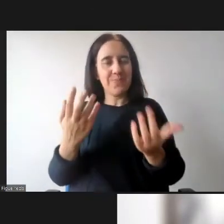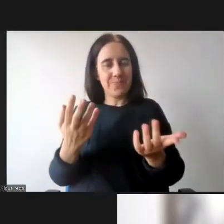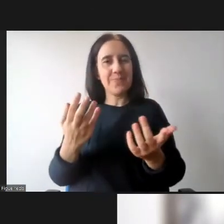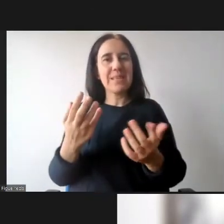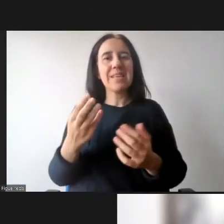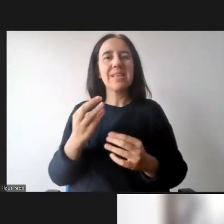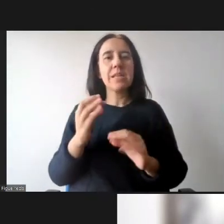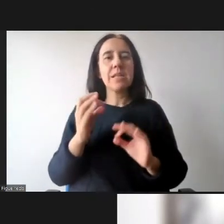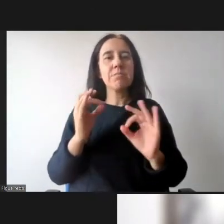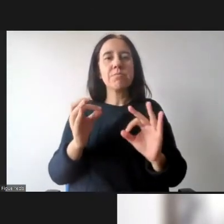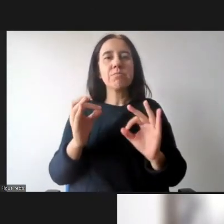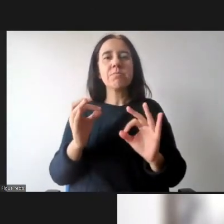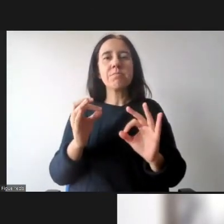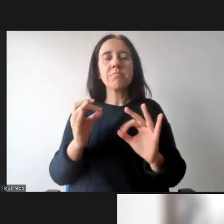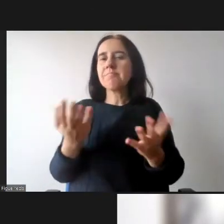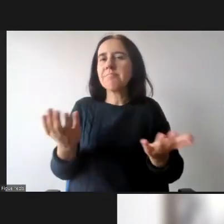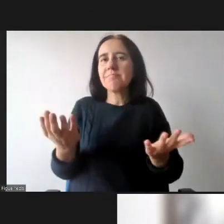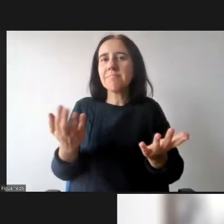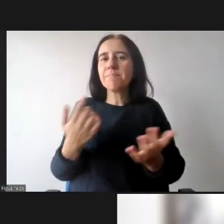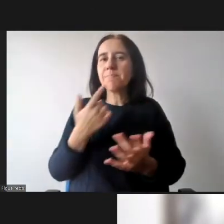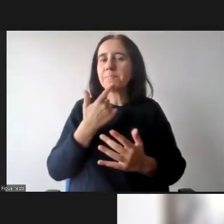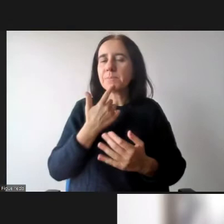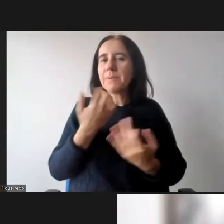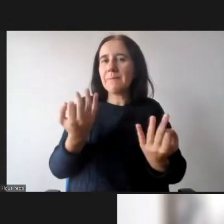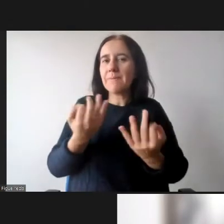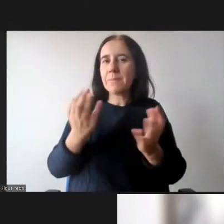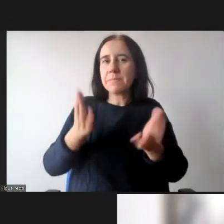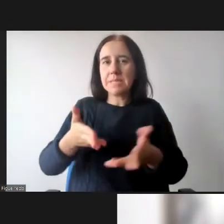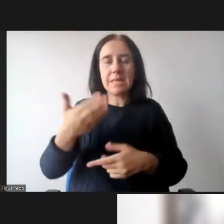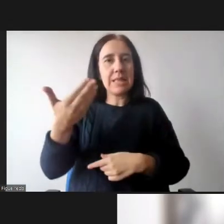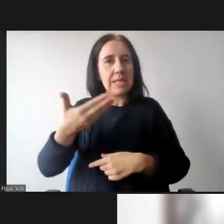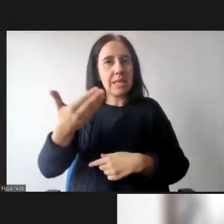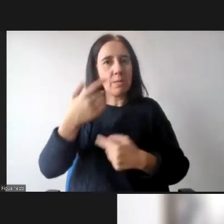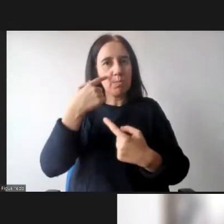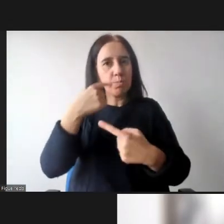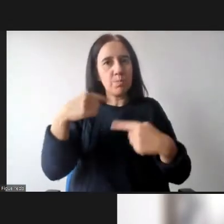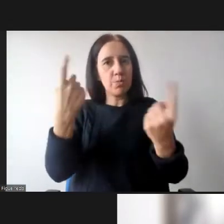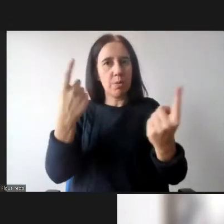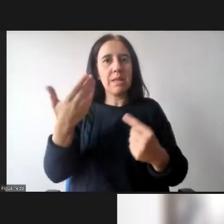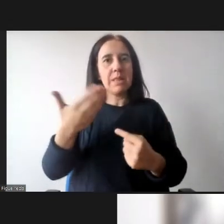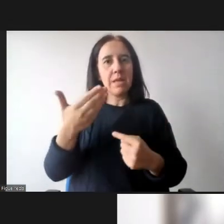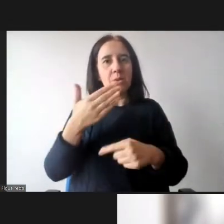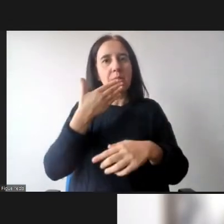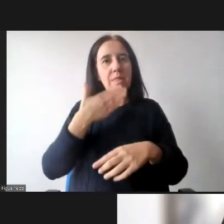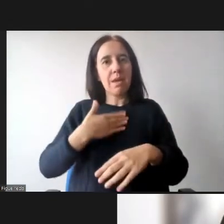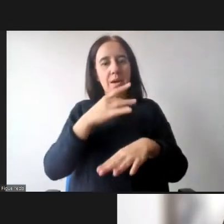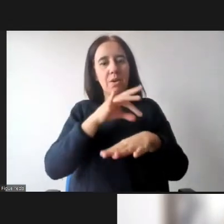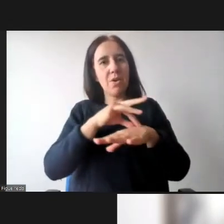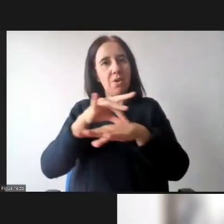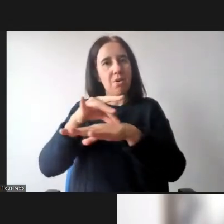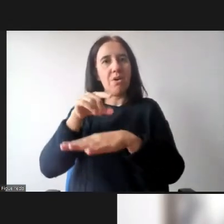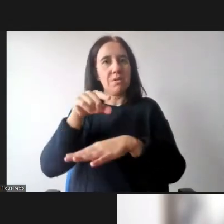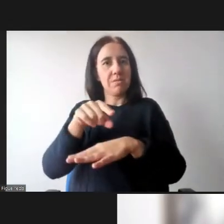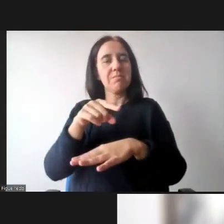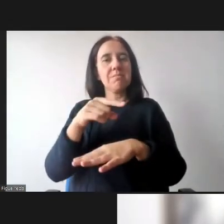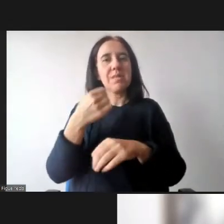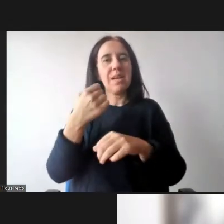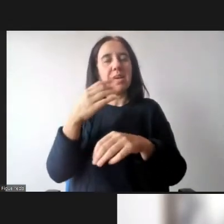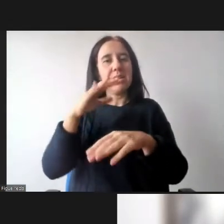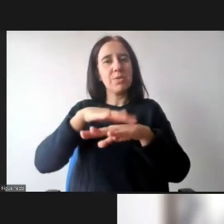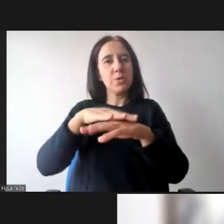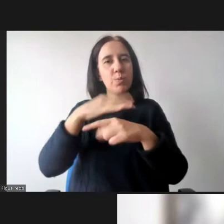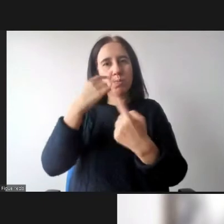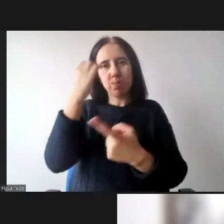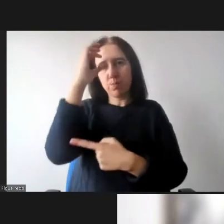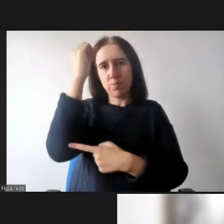há como perceber que, de facto, o direito público, o direito que norteia a administração pública, parte